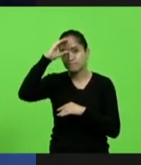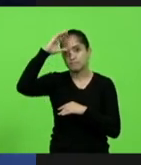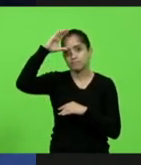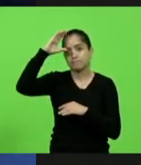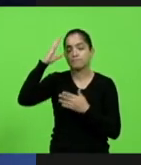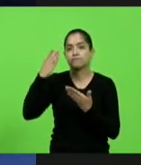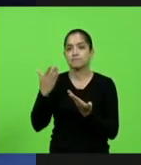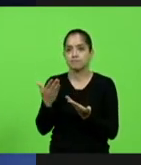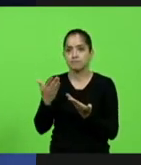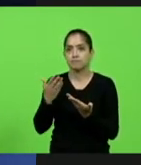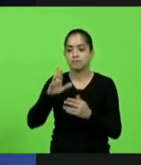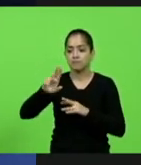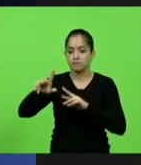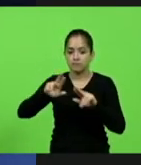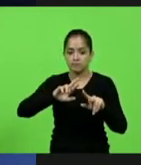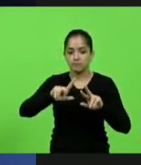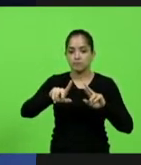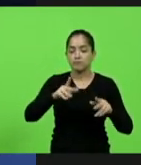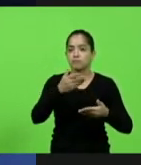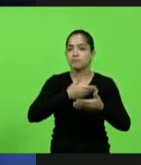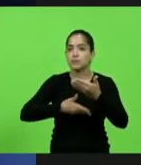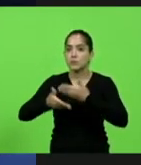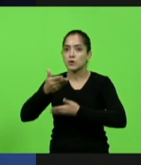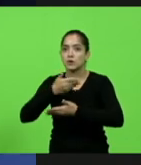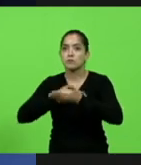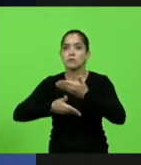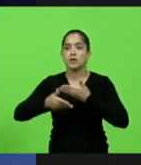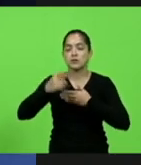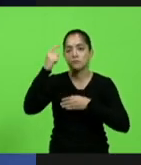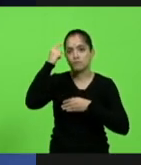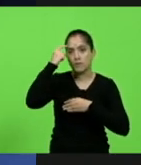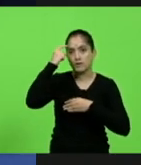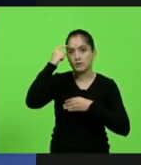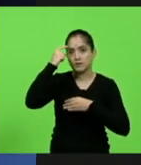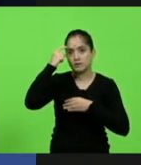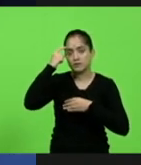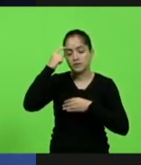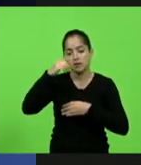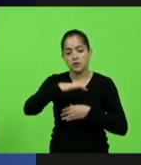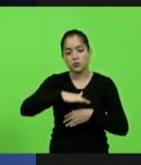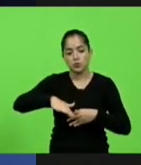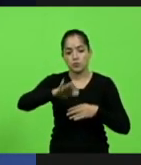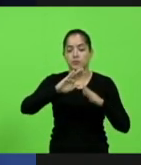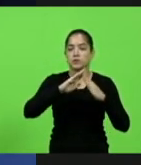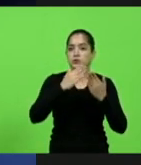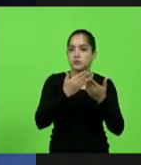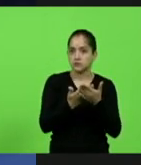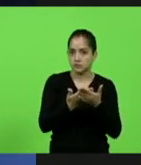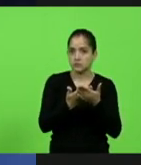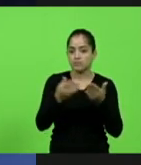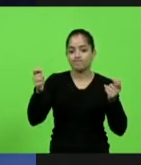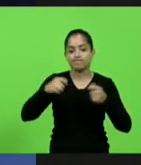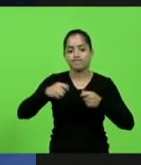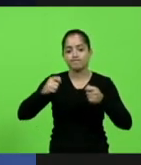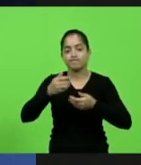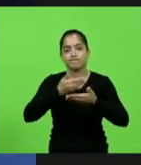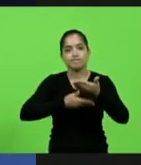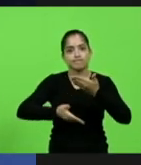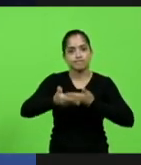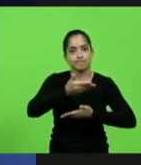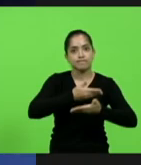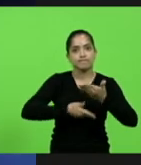As diferenças e as trocas de informação e de pensamento no ambiente escolar é que torna a convivência humana